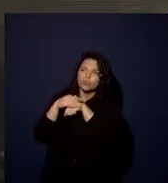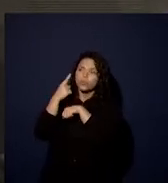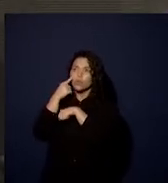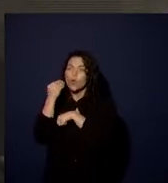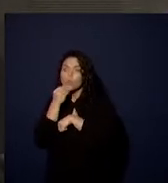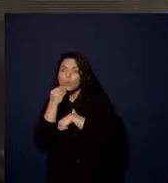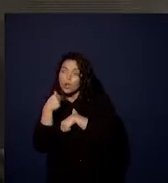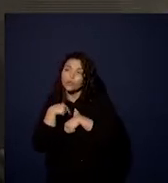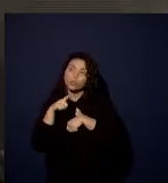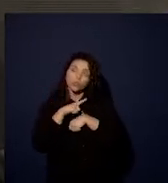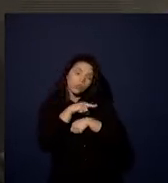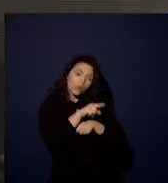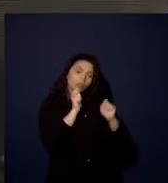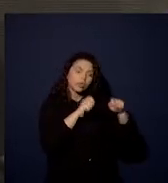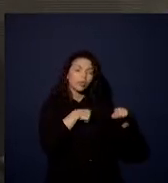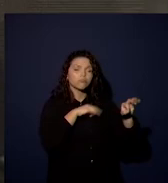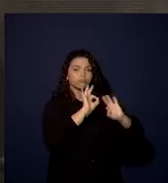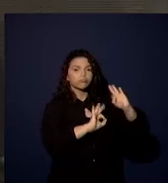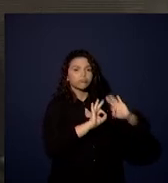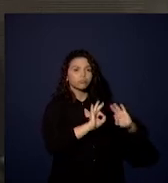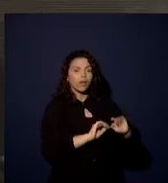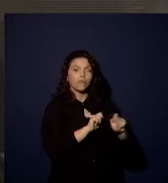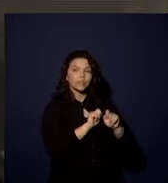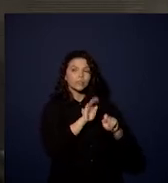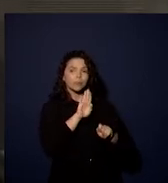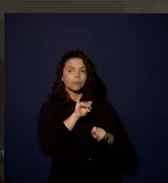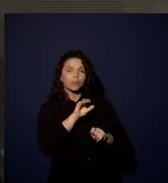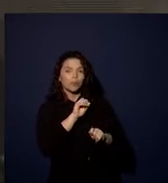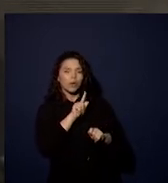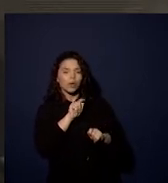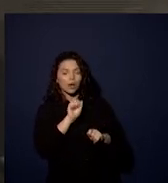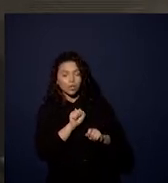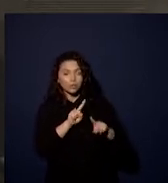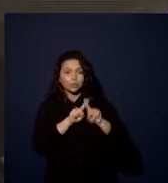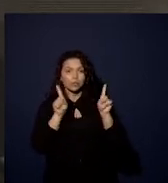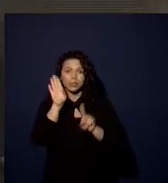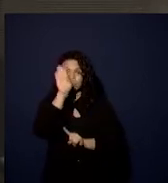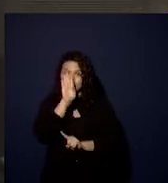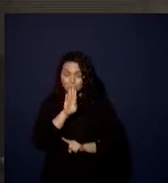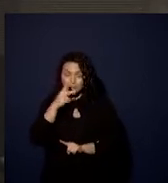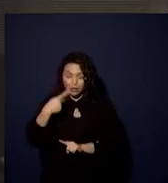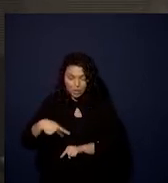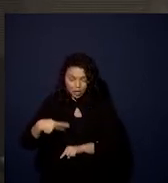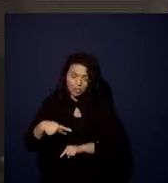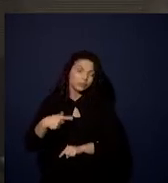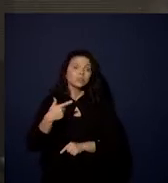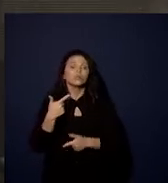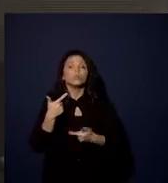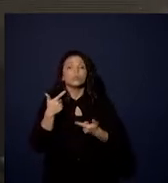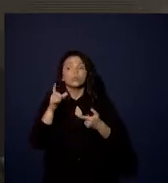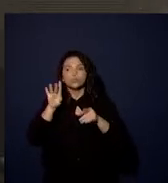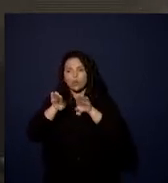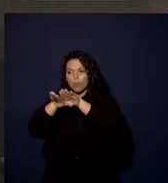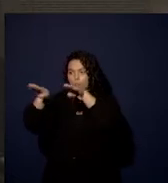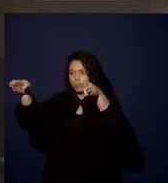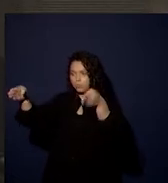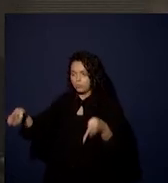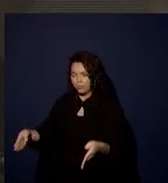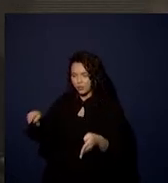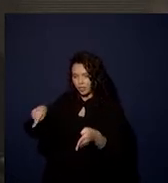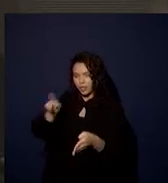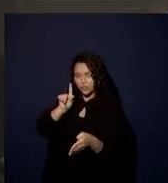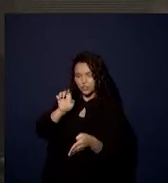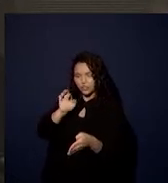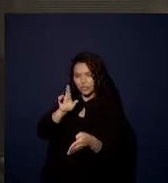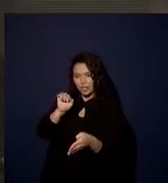oportunidade de fato o Brasil quando você pensar em geradores isolados Você